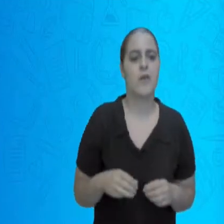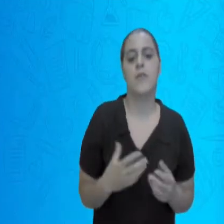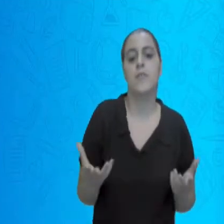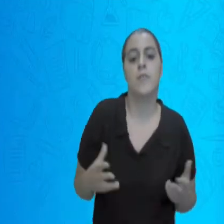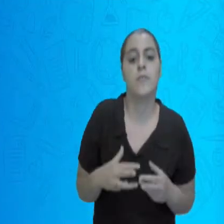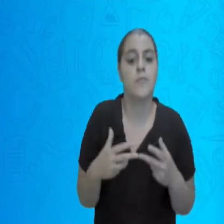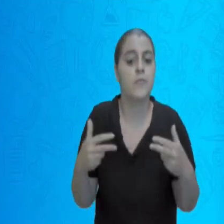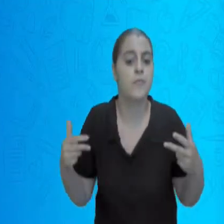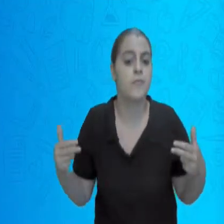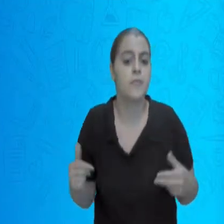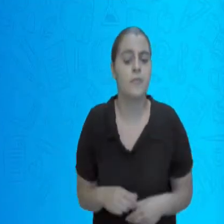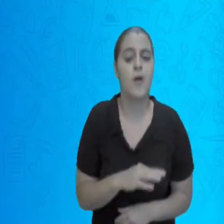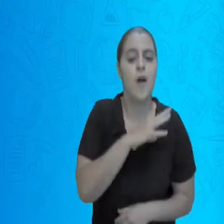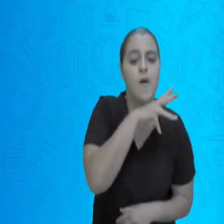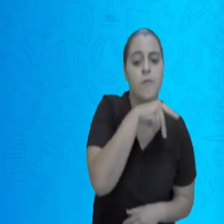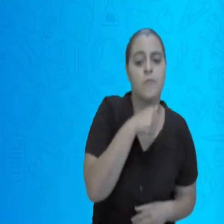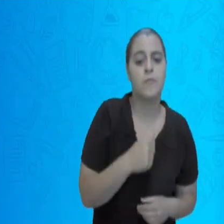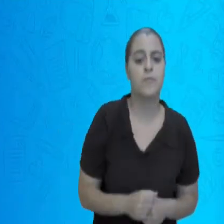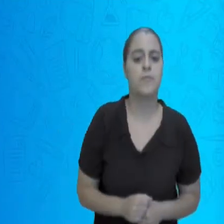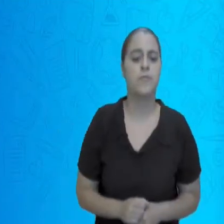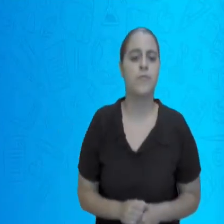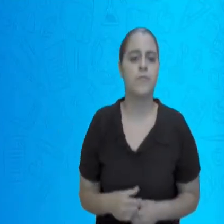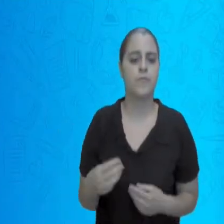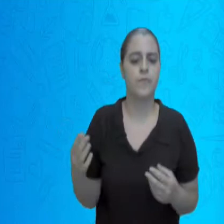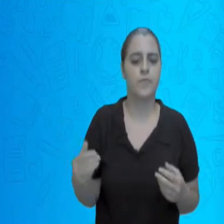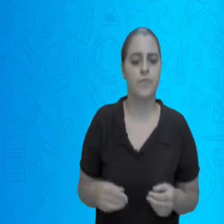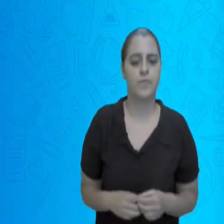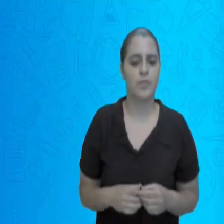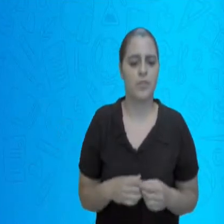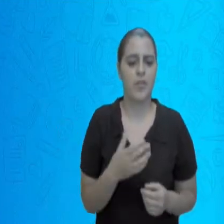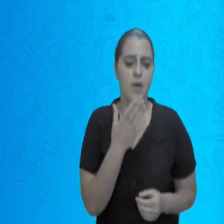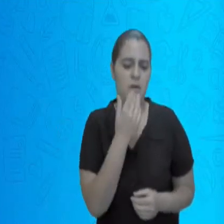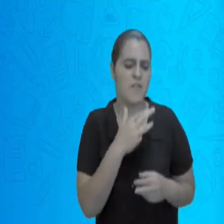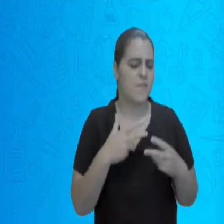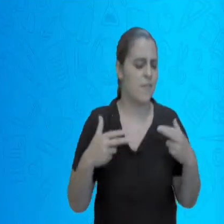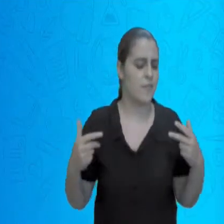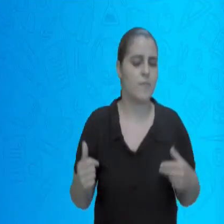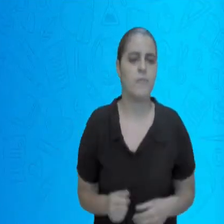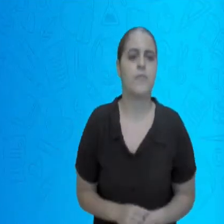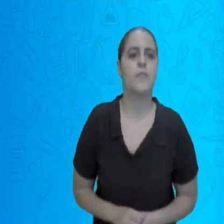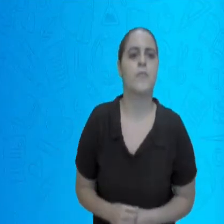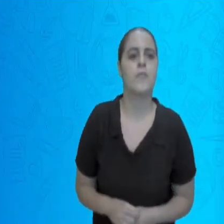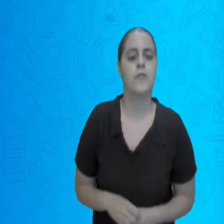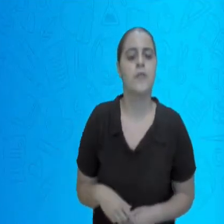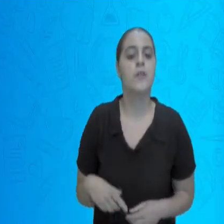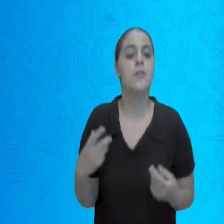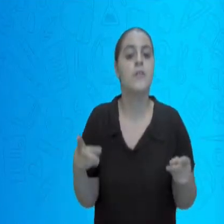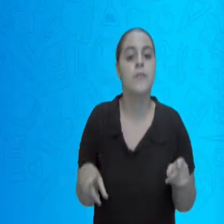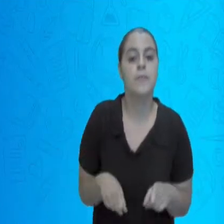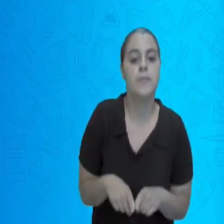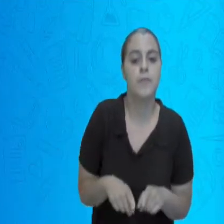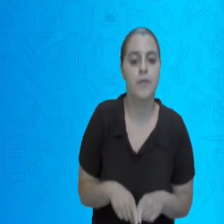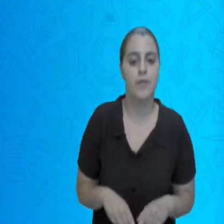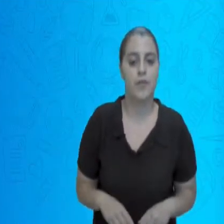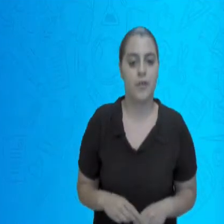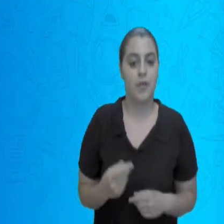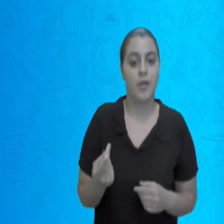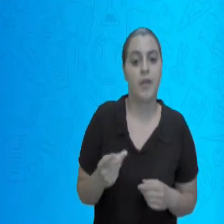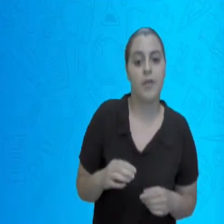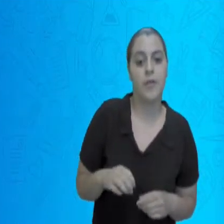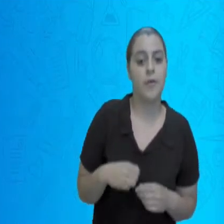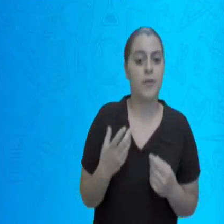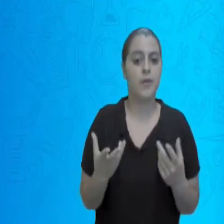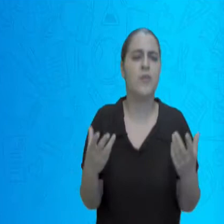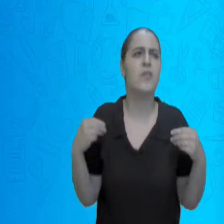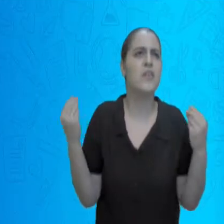herbívoros, ou seja, ele tem uma alimentação vasta. Outra coisa, eles são